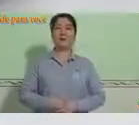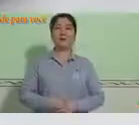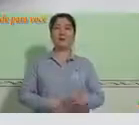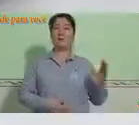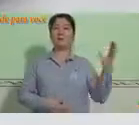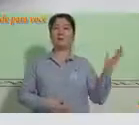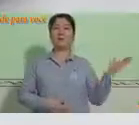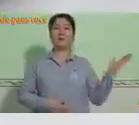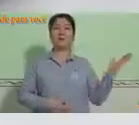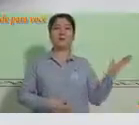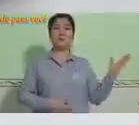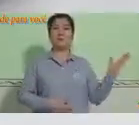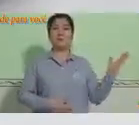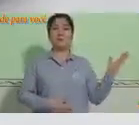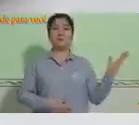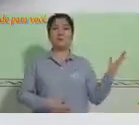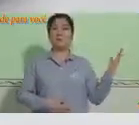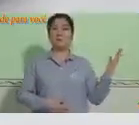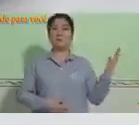ASSSTOVI, acento agudo,